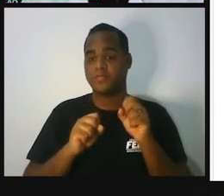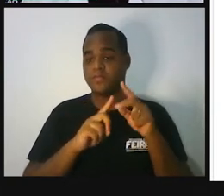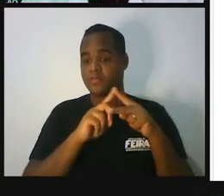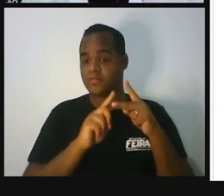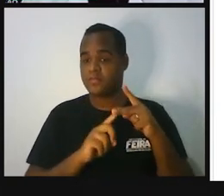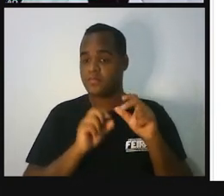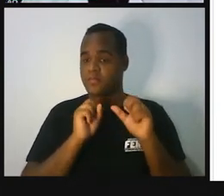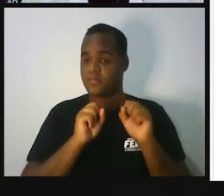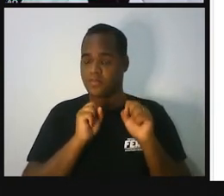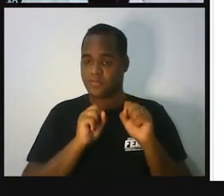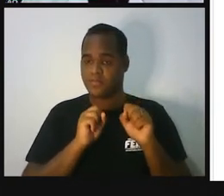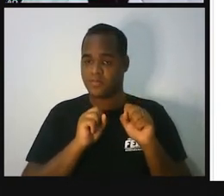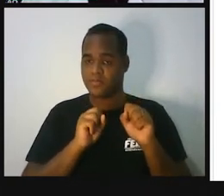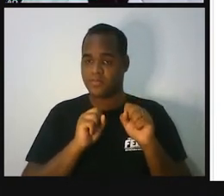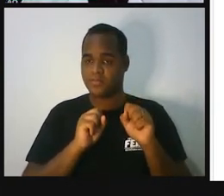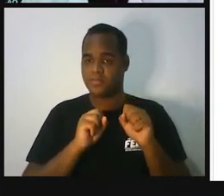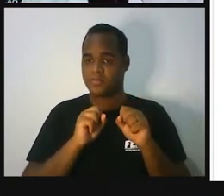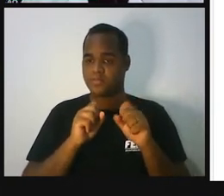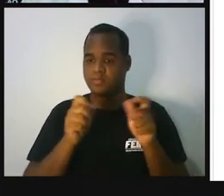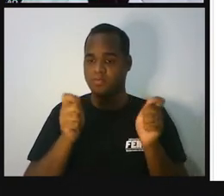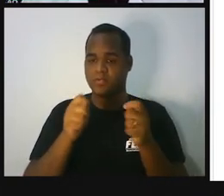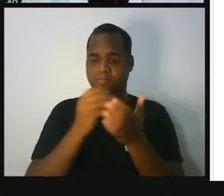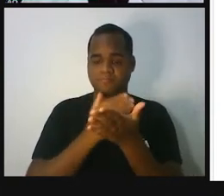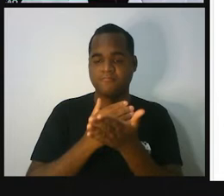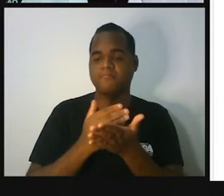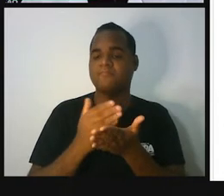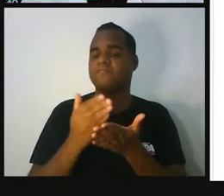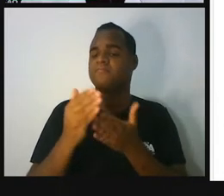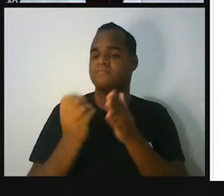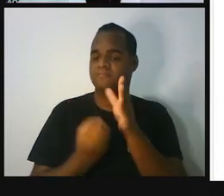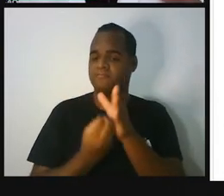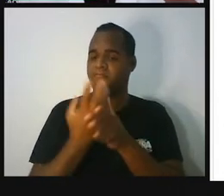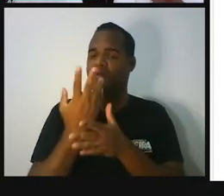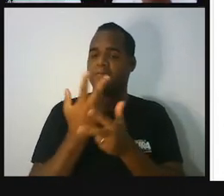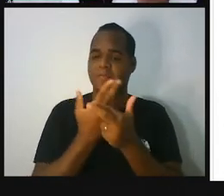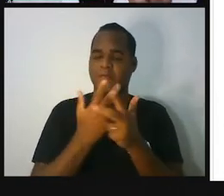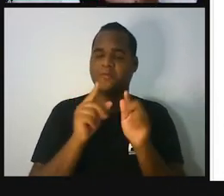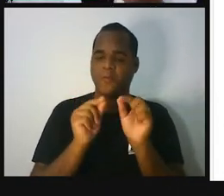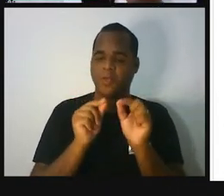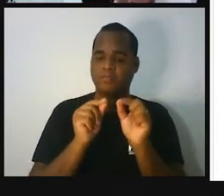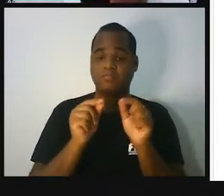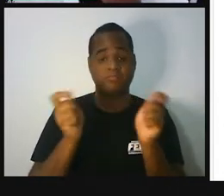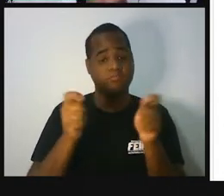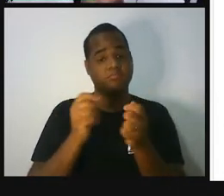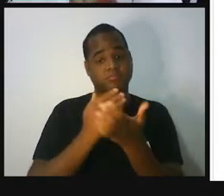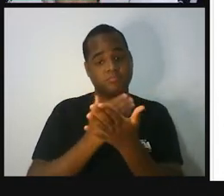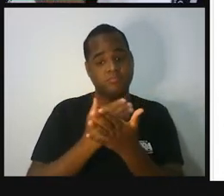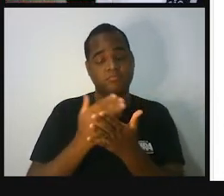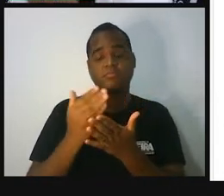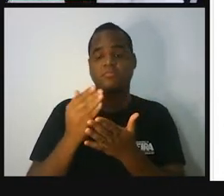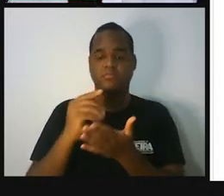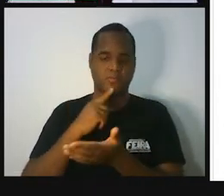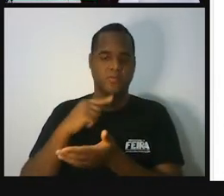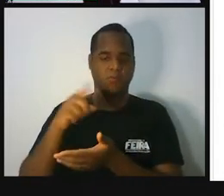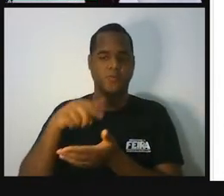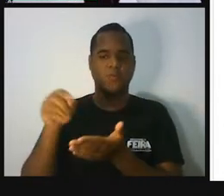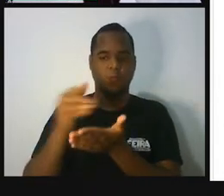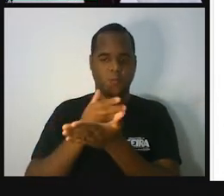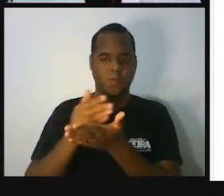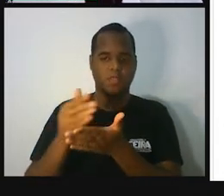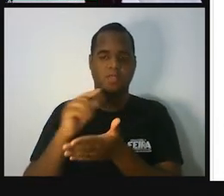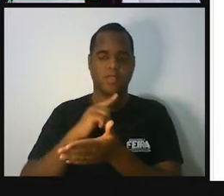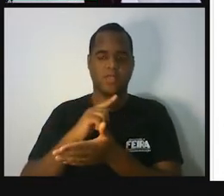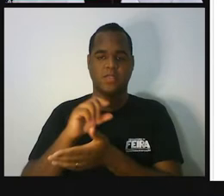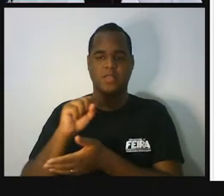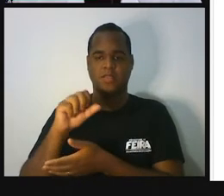tem que partir do mesmo Ponto de origem origem é começo é aonde está começando a semi-reta